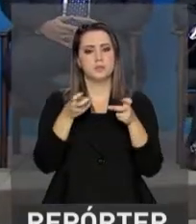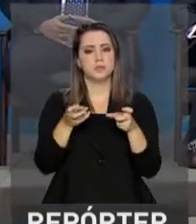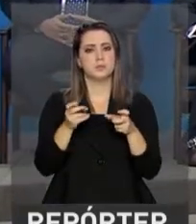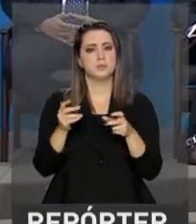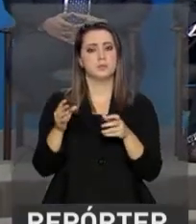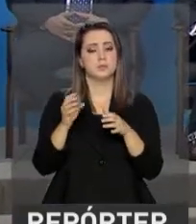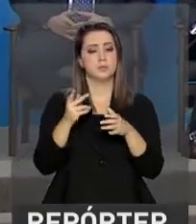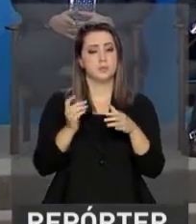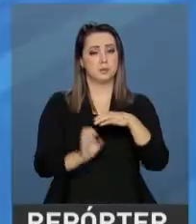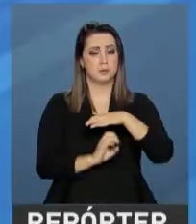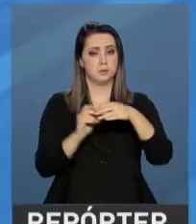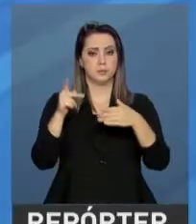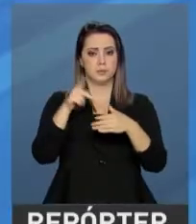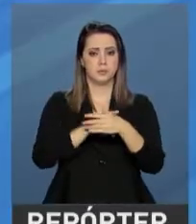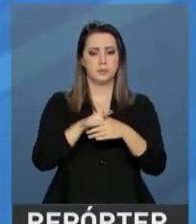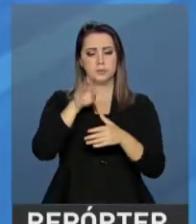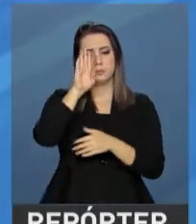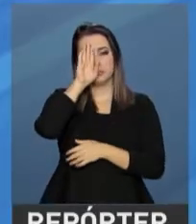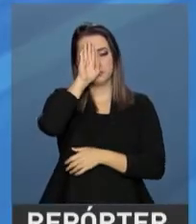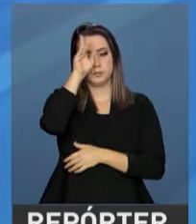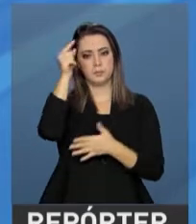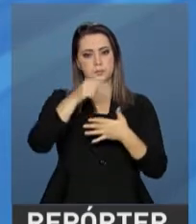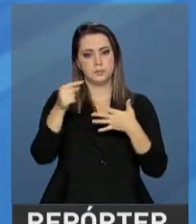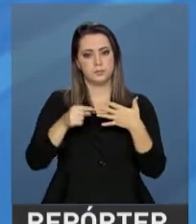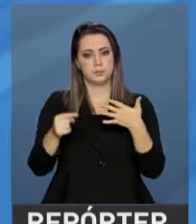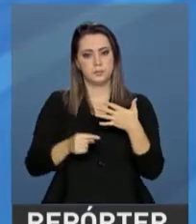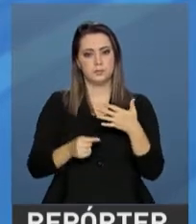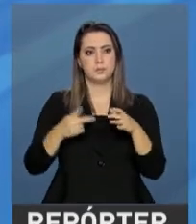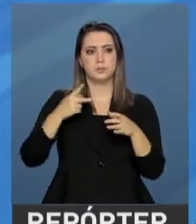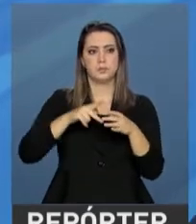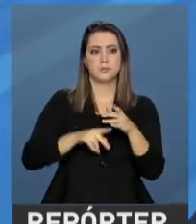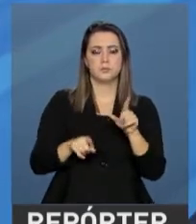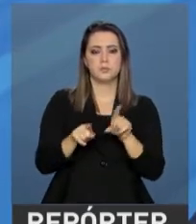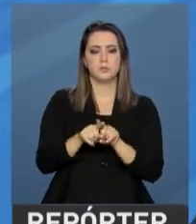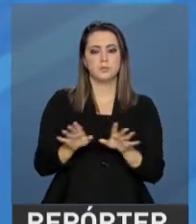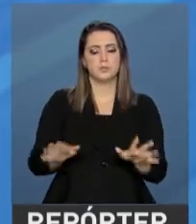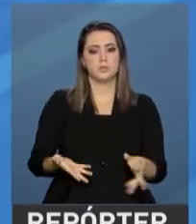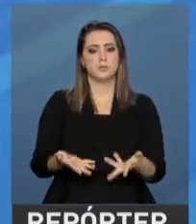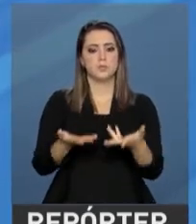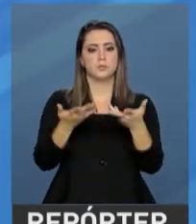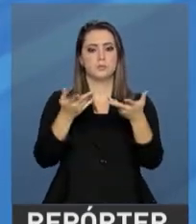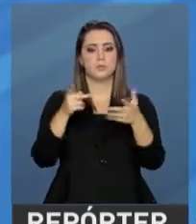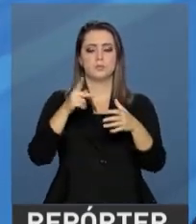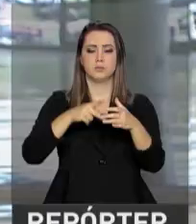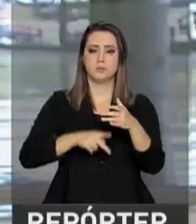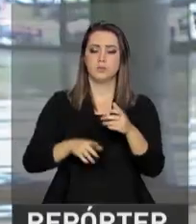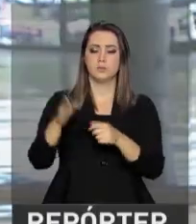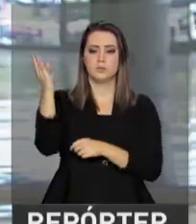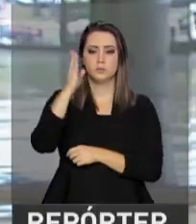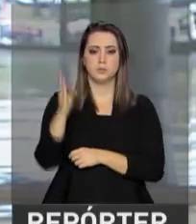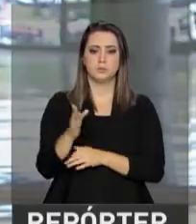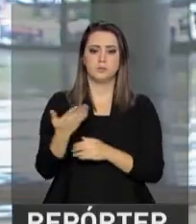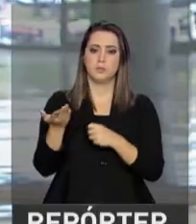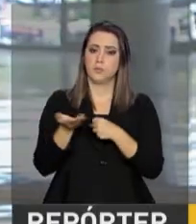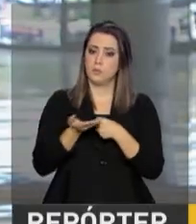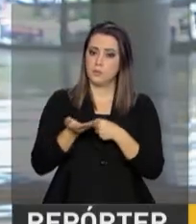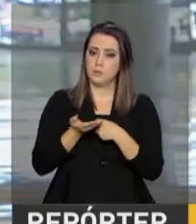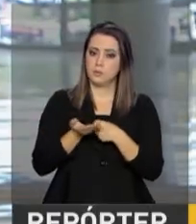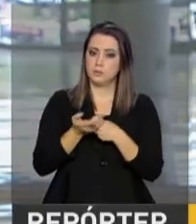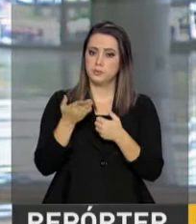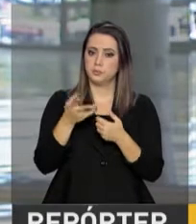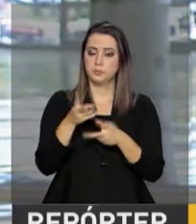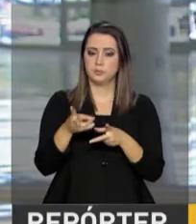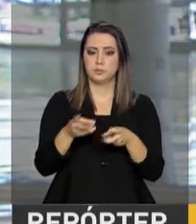petrobras vai continuar priorizando projetos de exploração e produção de petróleo no brasil em média a petrobras